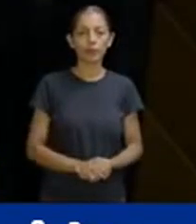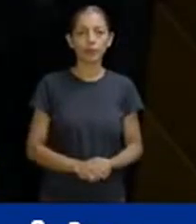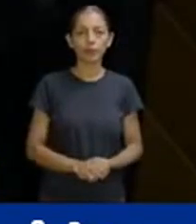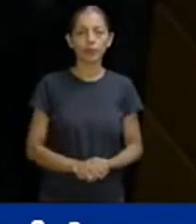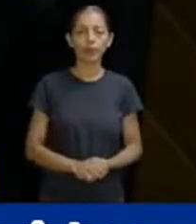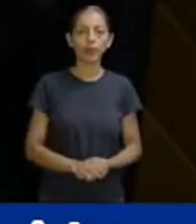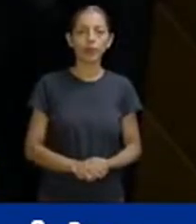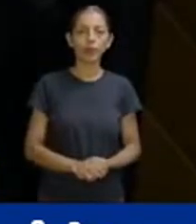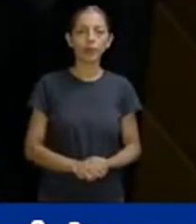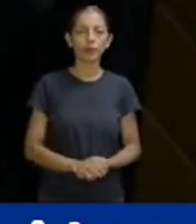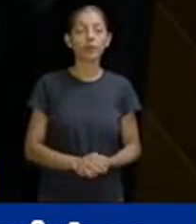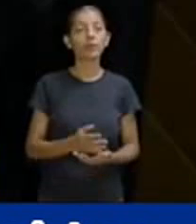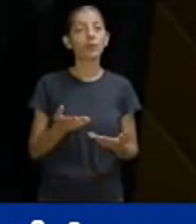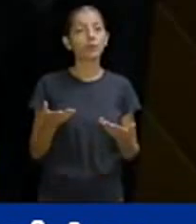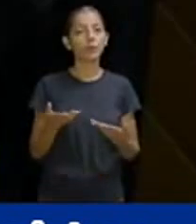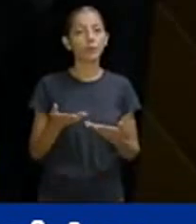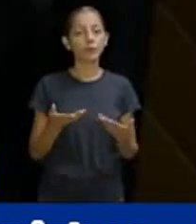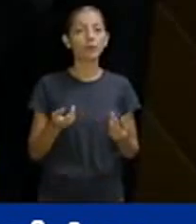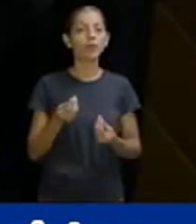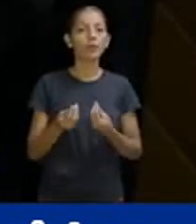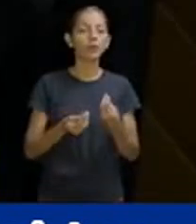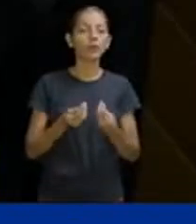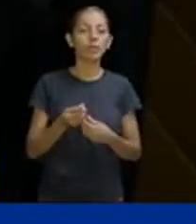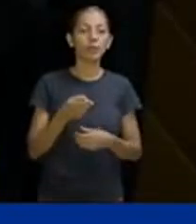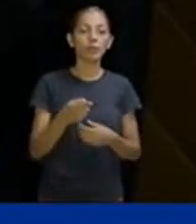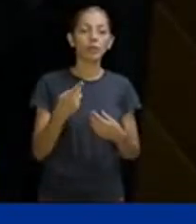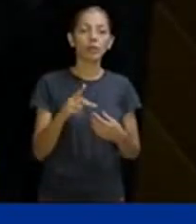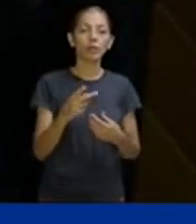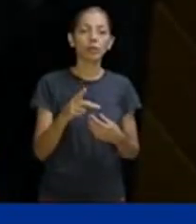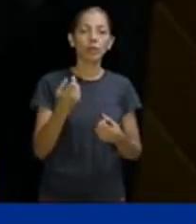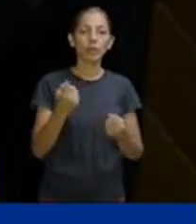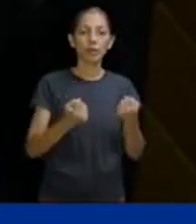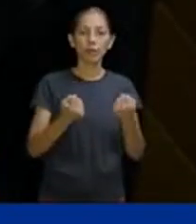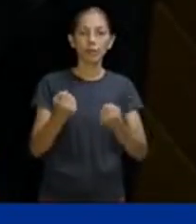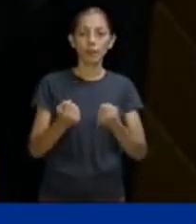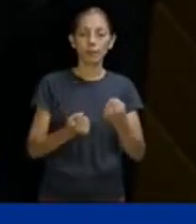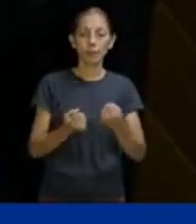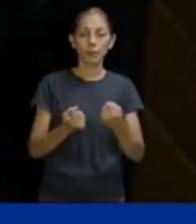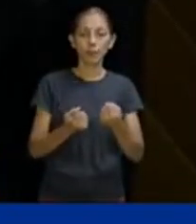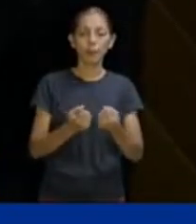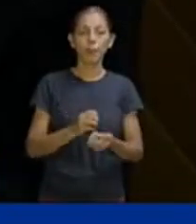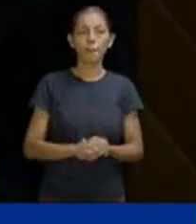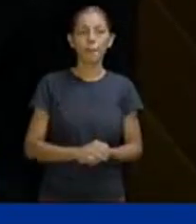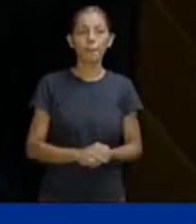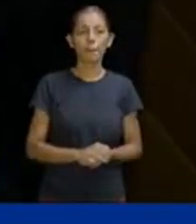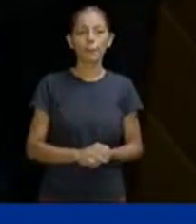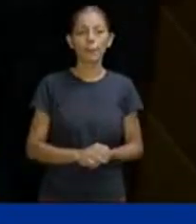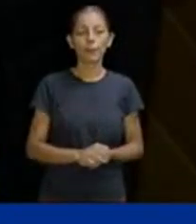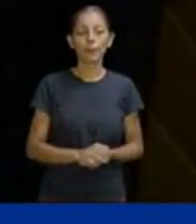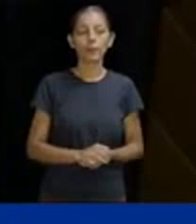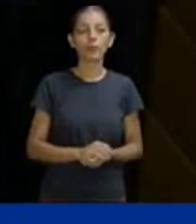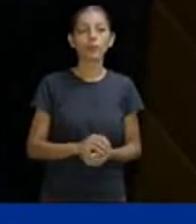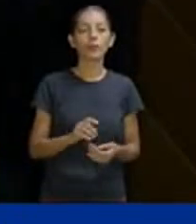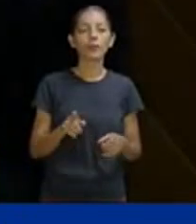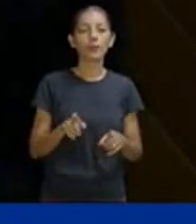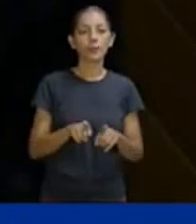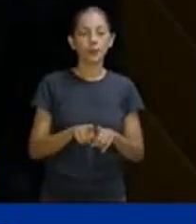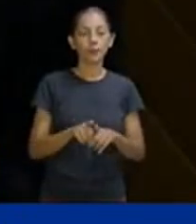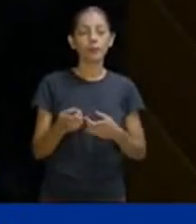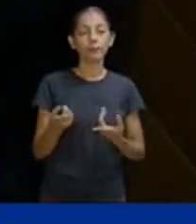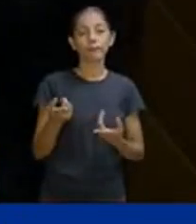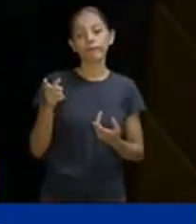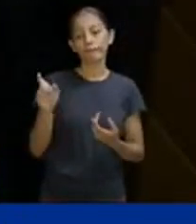Como o recorrente deixou de identificar o proprietário do veículo e a responsabilidade não pode ser imputada ao